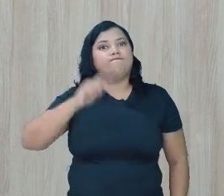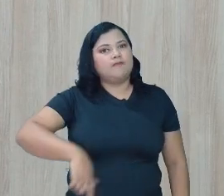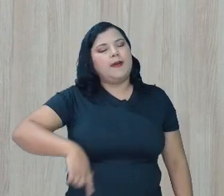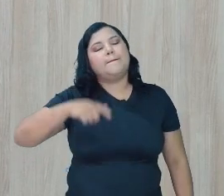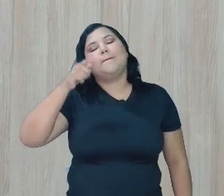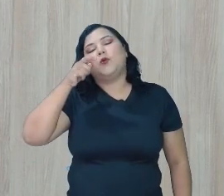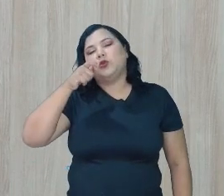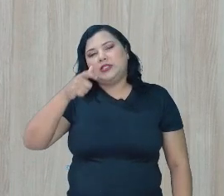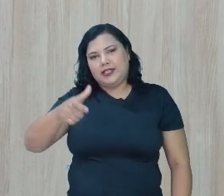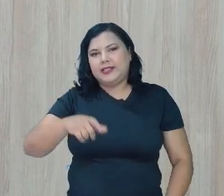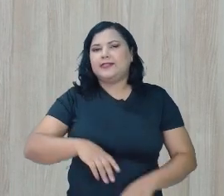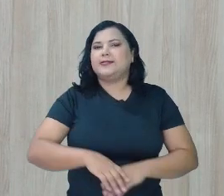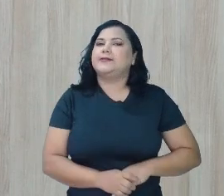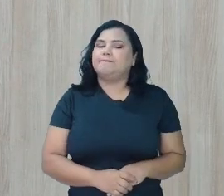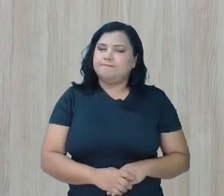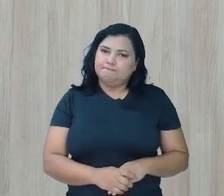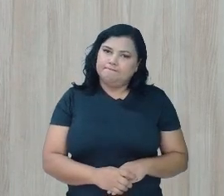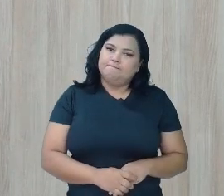tem alguns